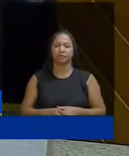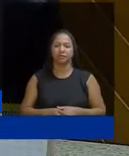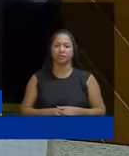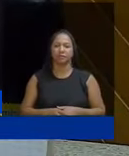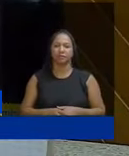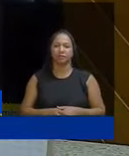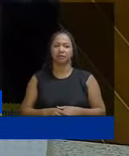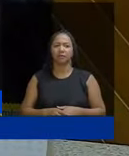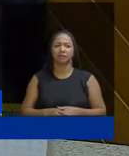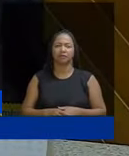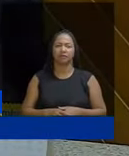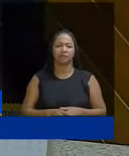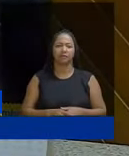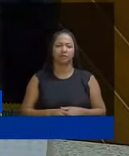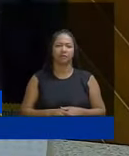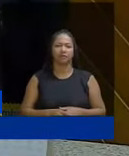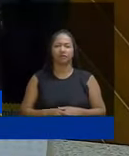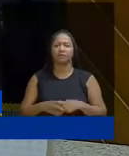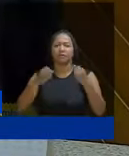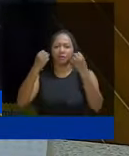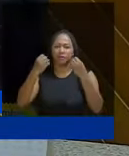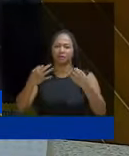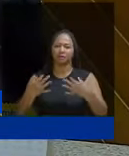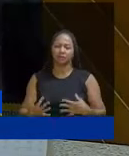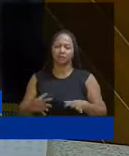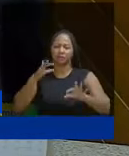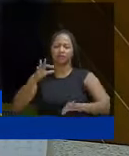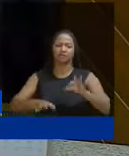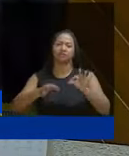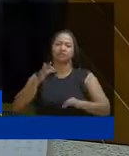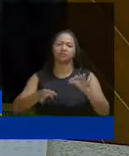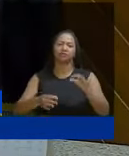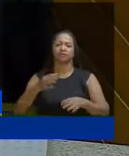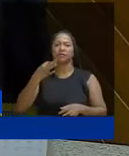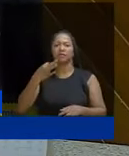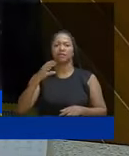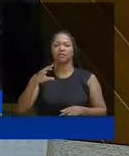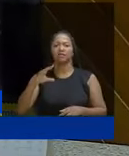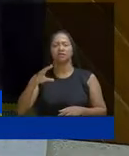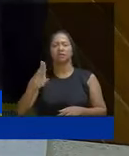Esse é o desenho, o quadro do julgamento pelo TCU.